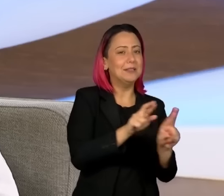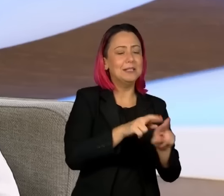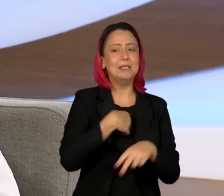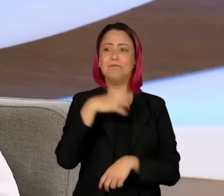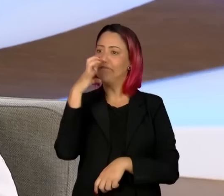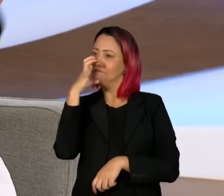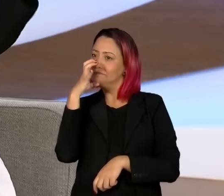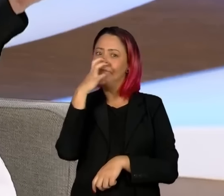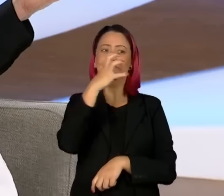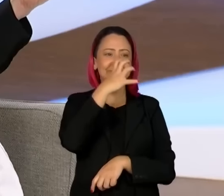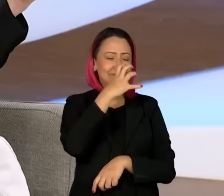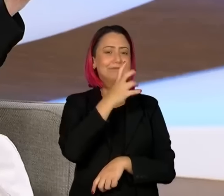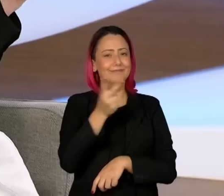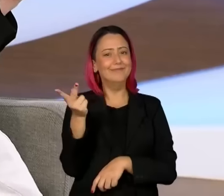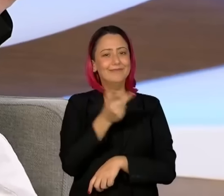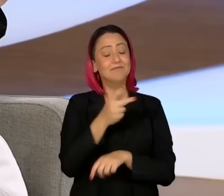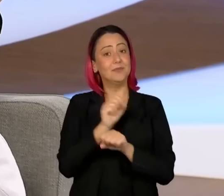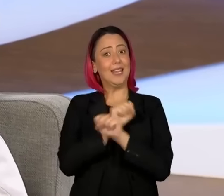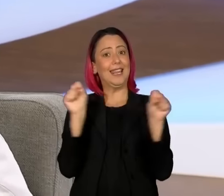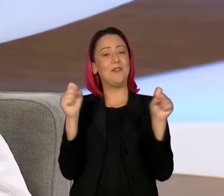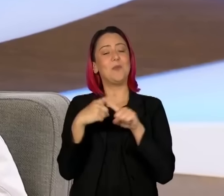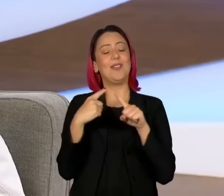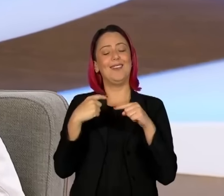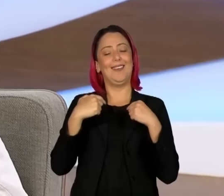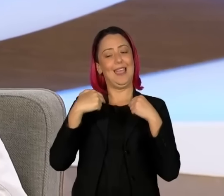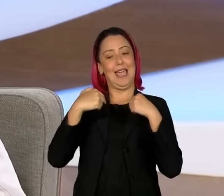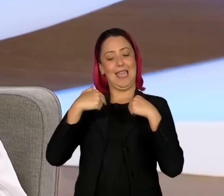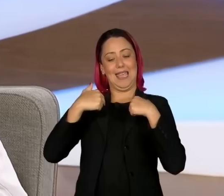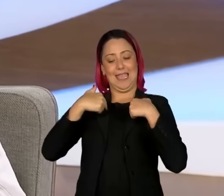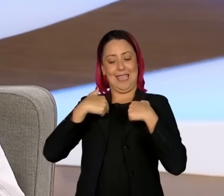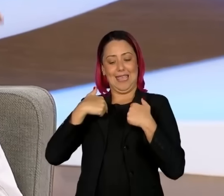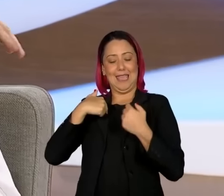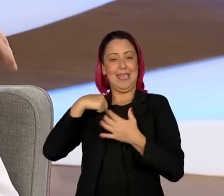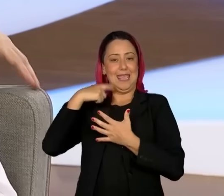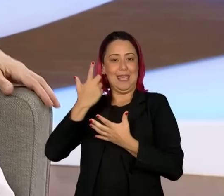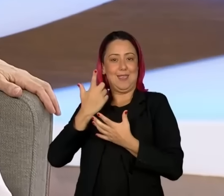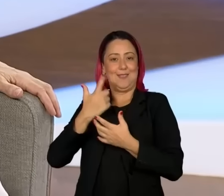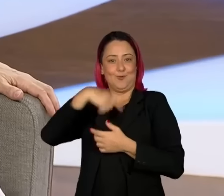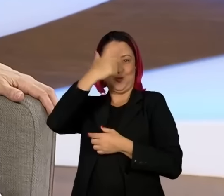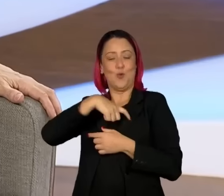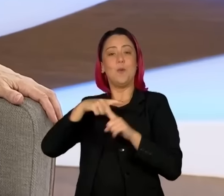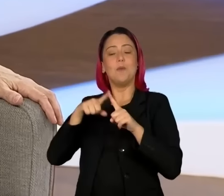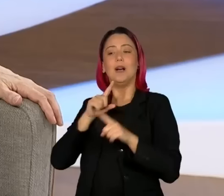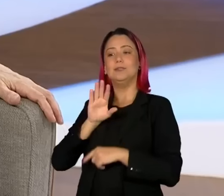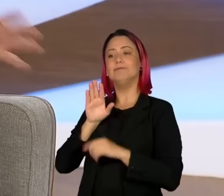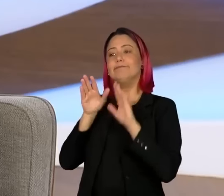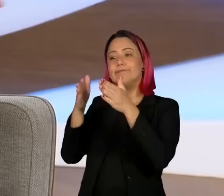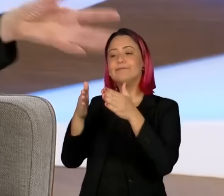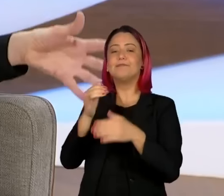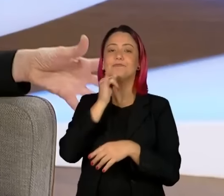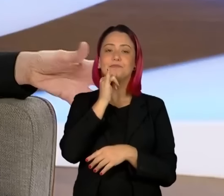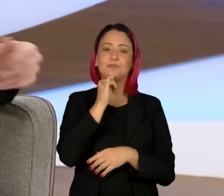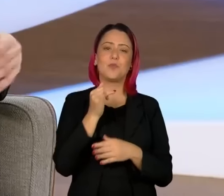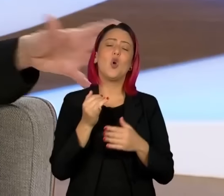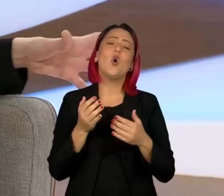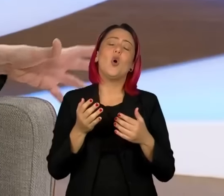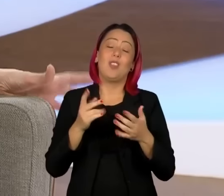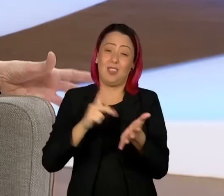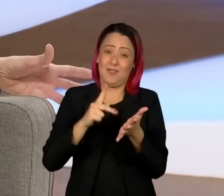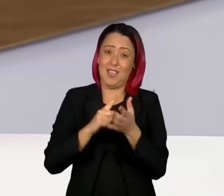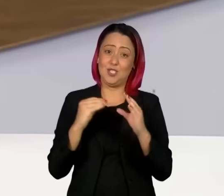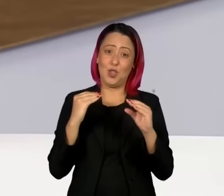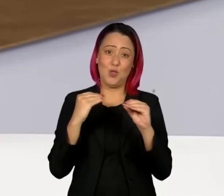beos e é e é incrível porque o o tapas Os Normais hoje não não seria